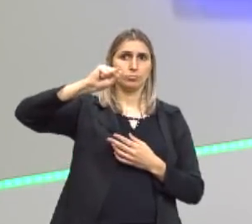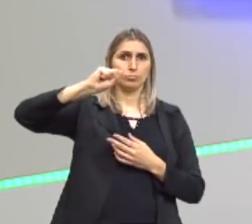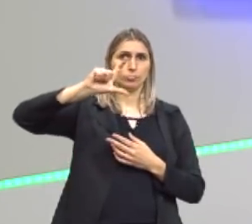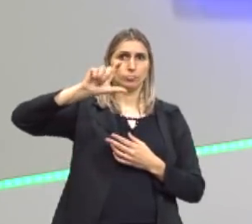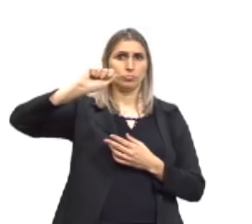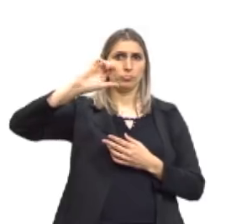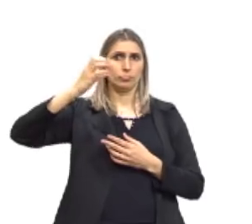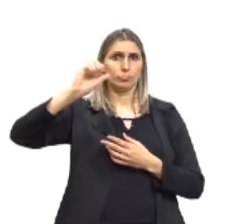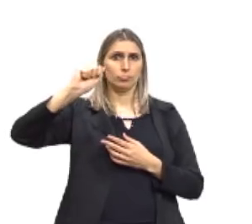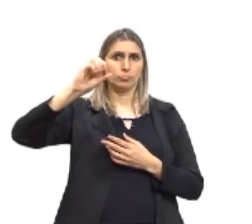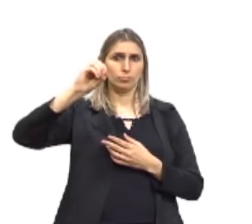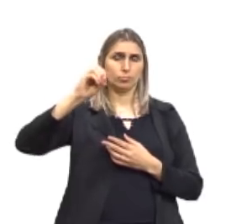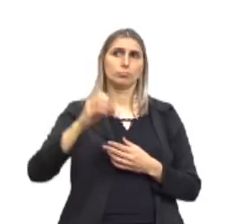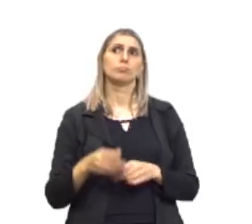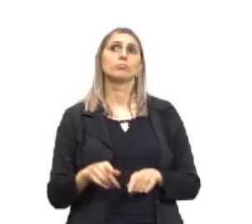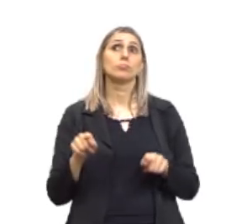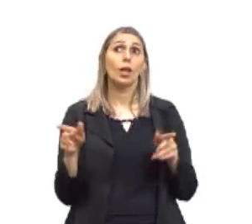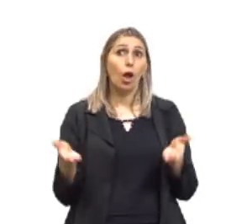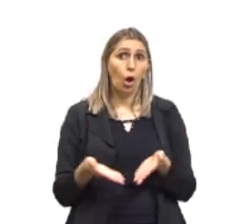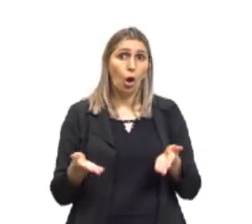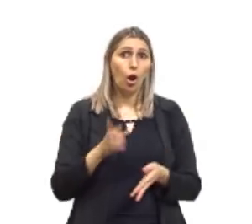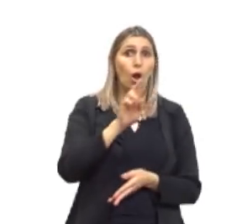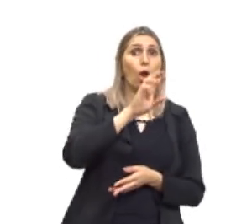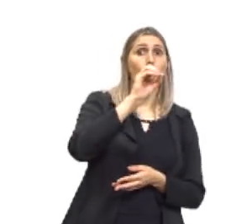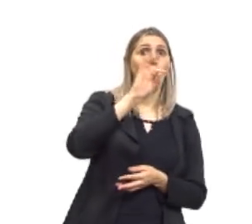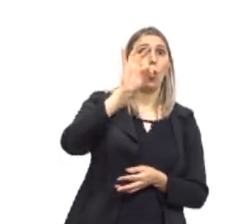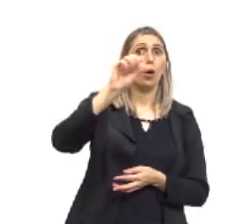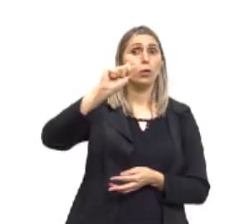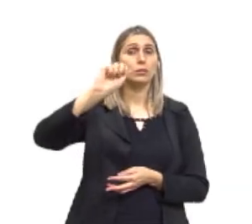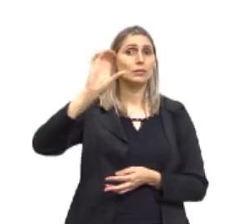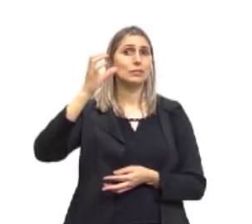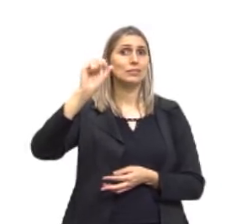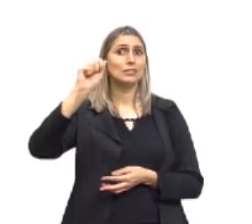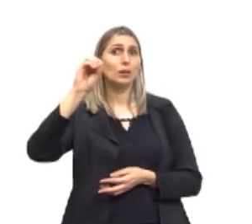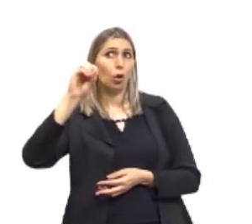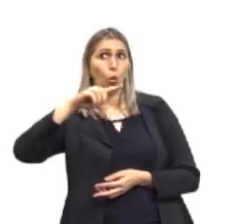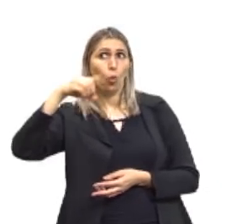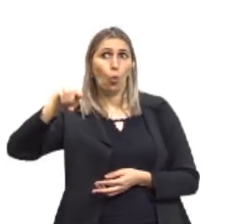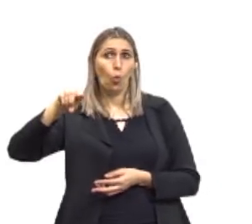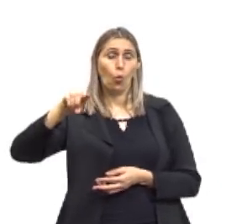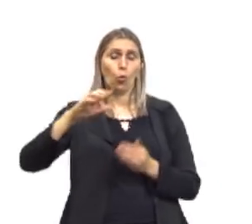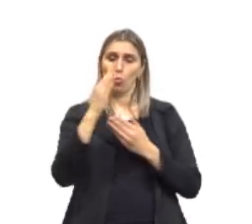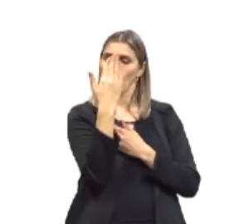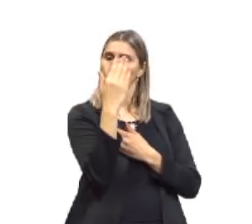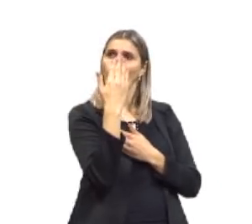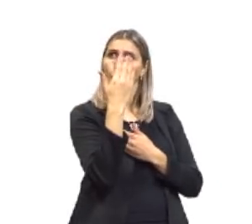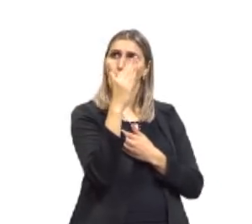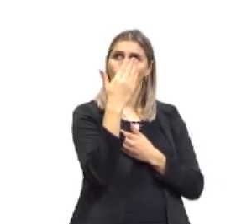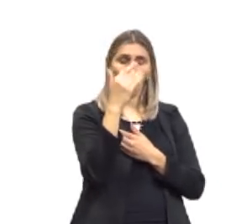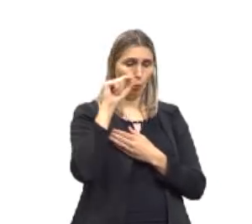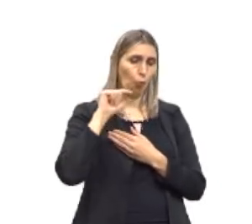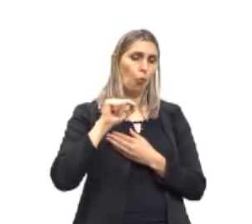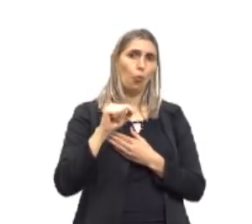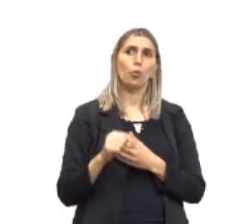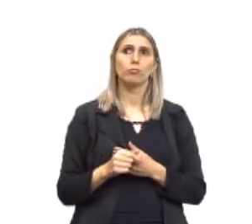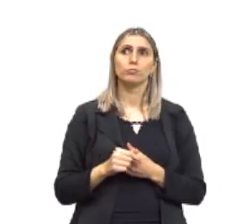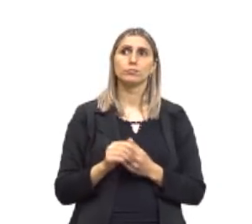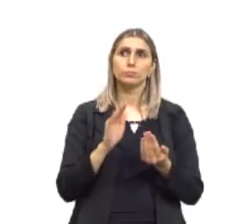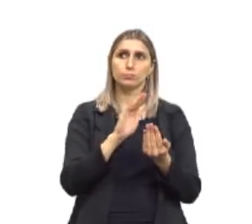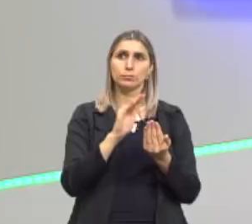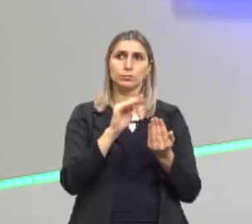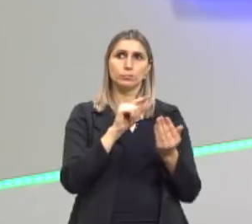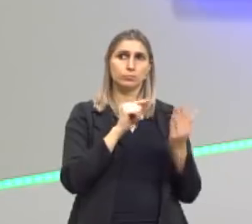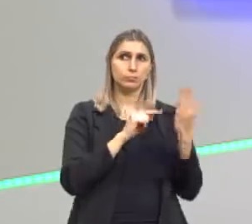E a rotação do espelho? Aqui tem um espelho que está rotacionando, esse espelho está